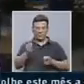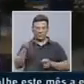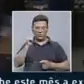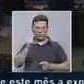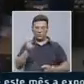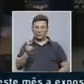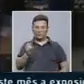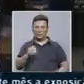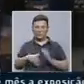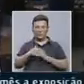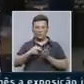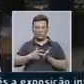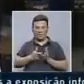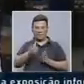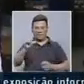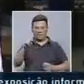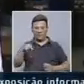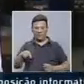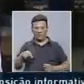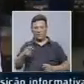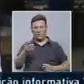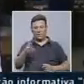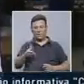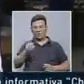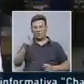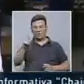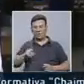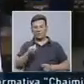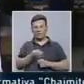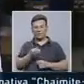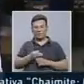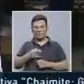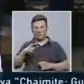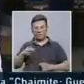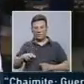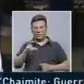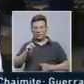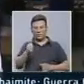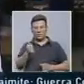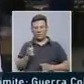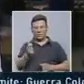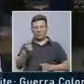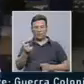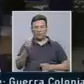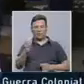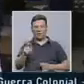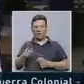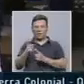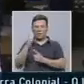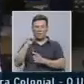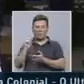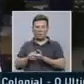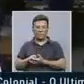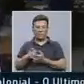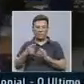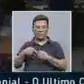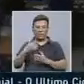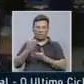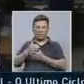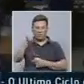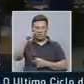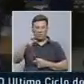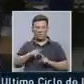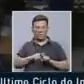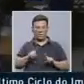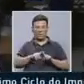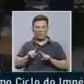no Instituto Superior Técnico, aqui em Lisboa, o 11º Festival Nacional de Robótica. Trata-se de um evento que reúne até domingo